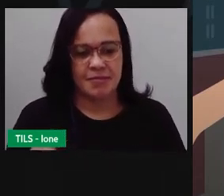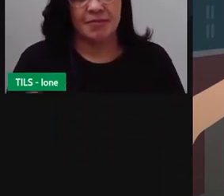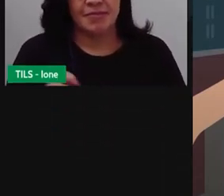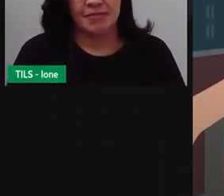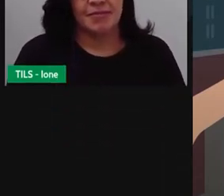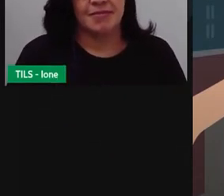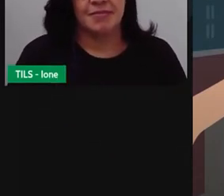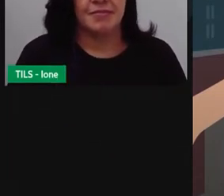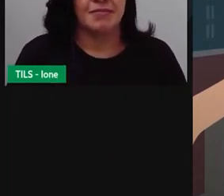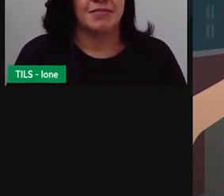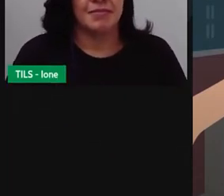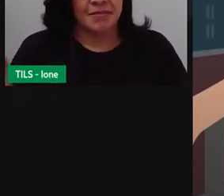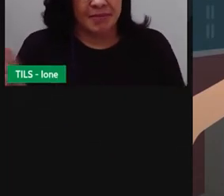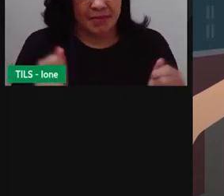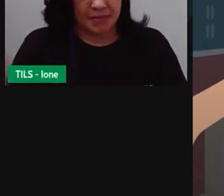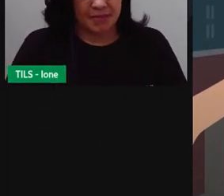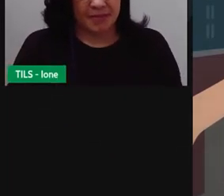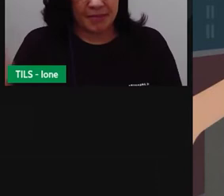Agogô.